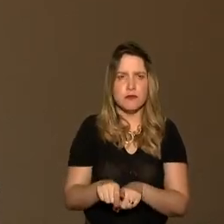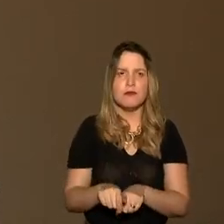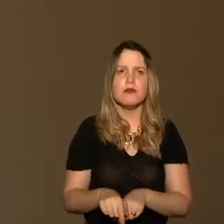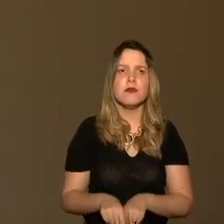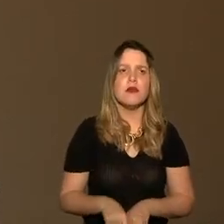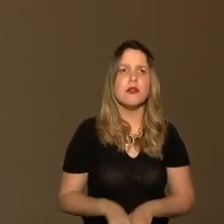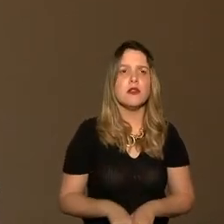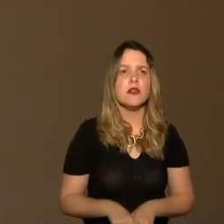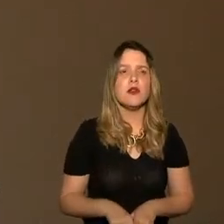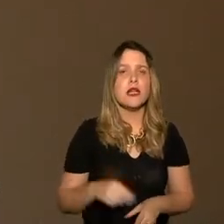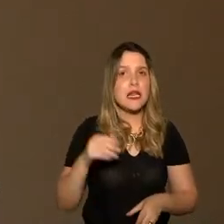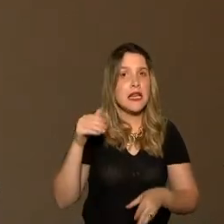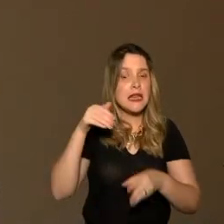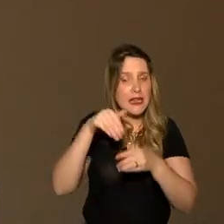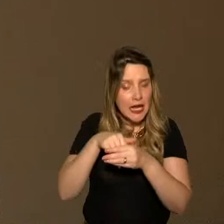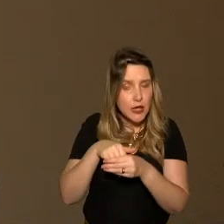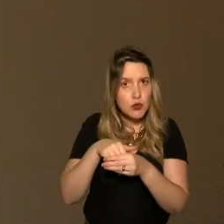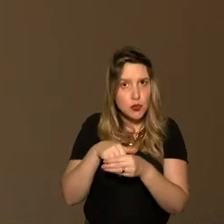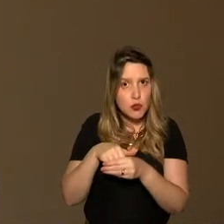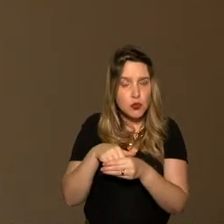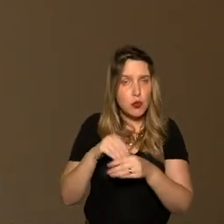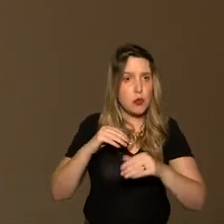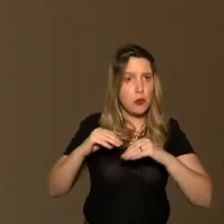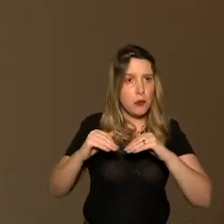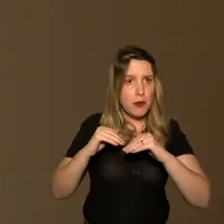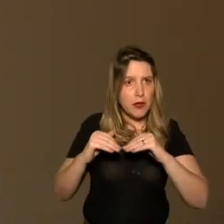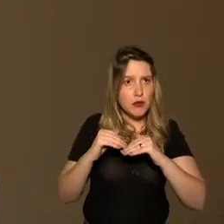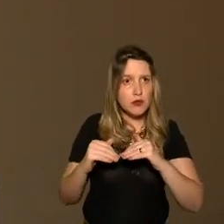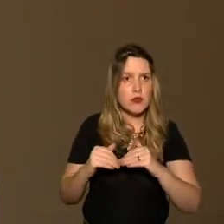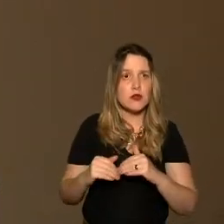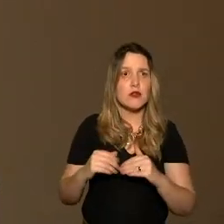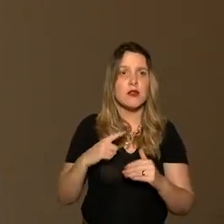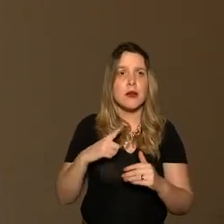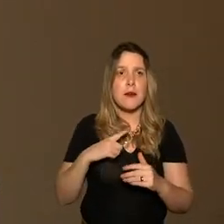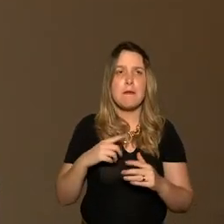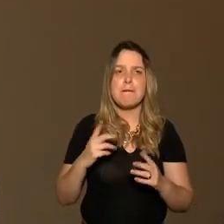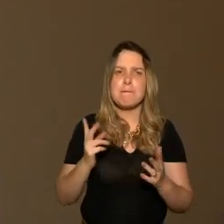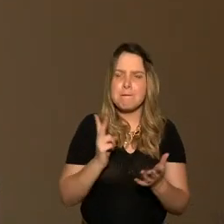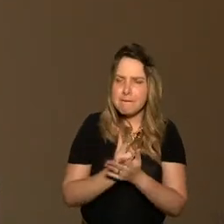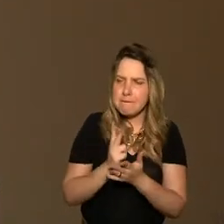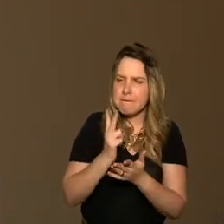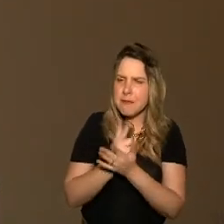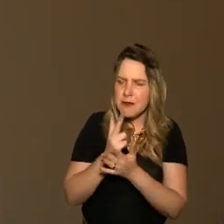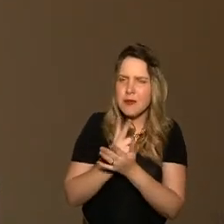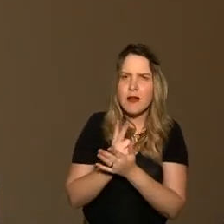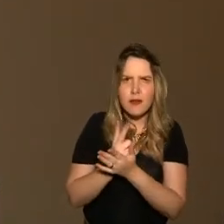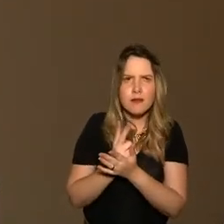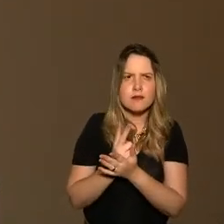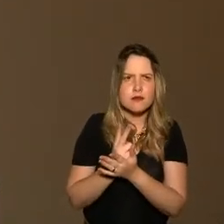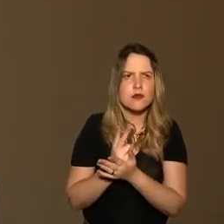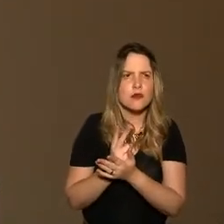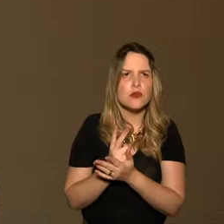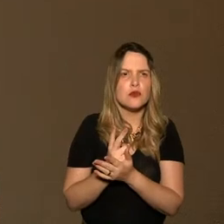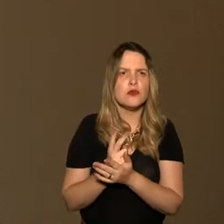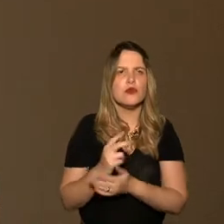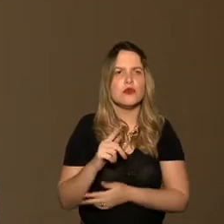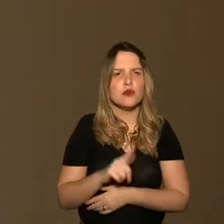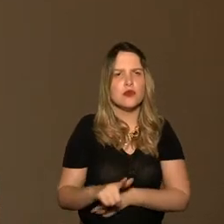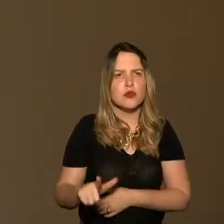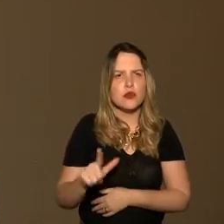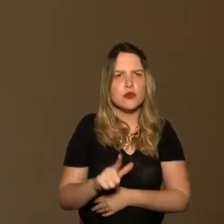projeto nesse momento do secundaristas ela é uma instituição que acolhe um grupo de